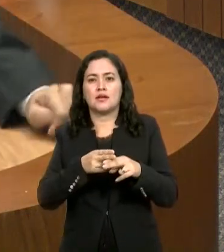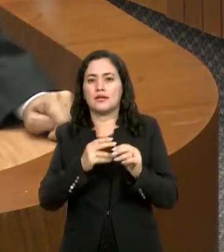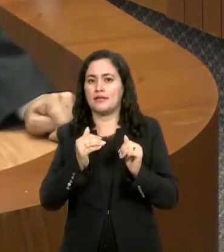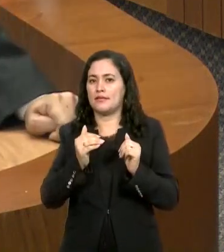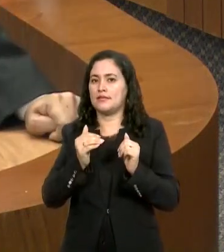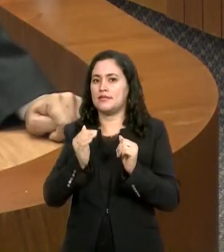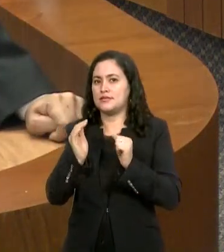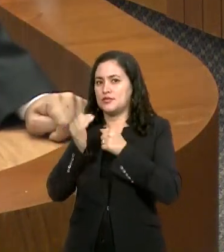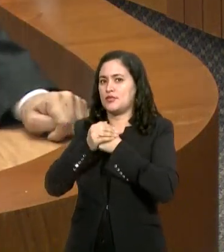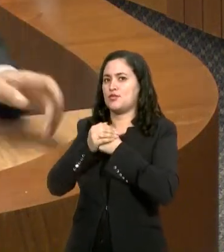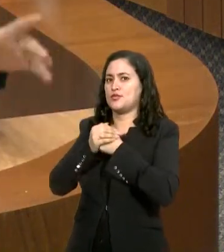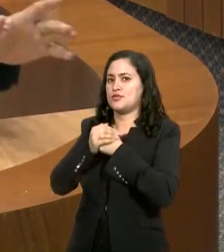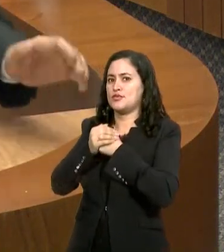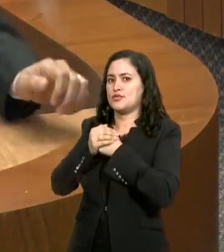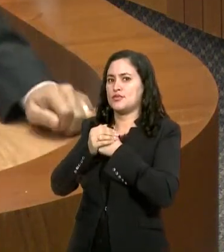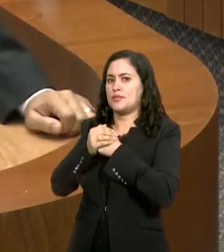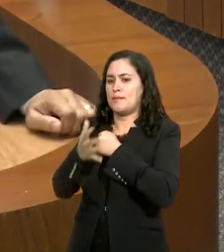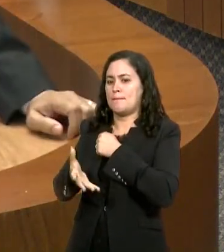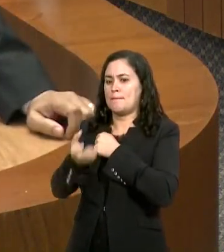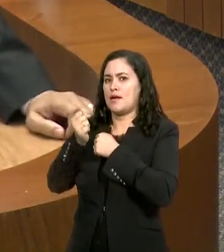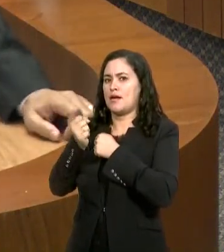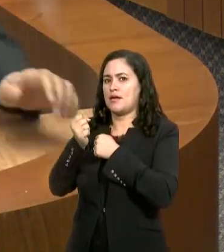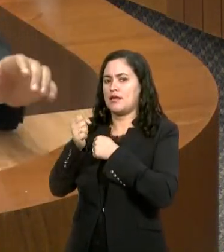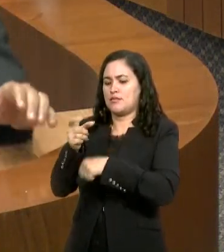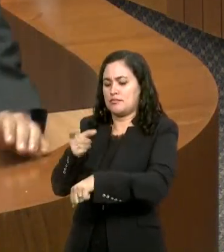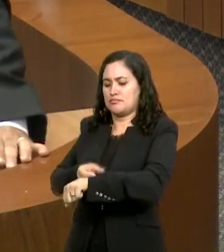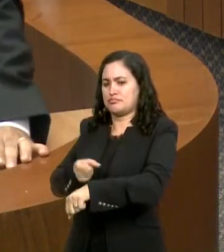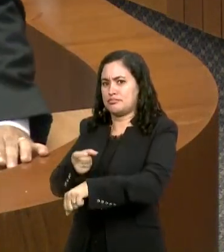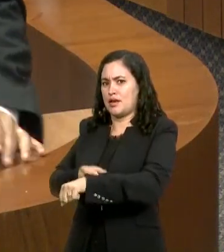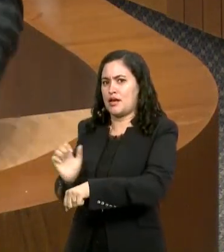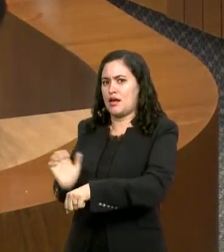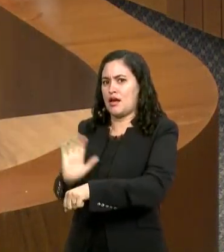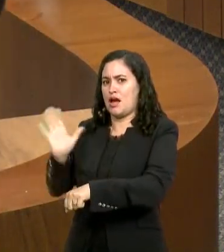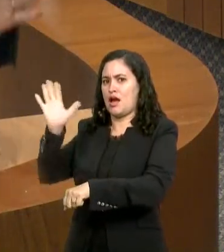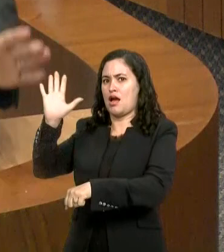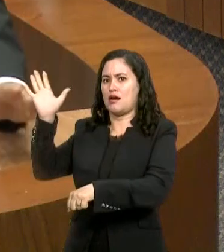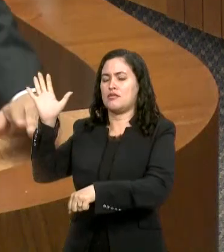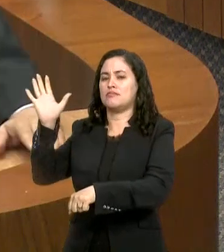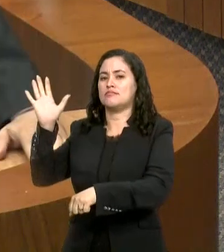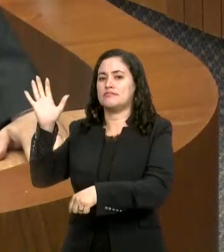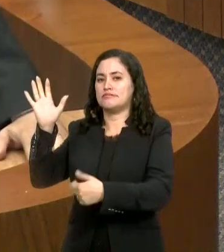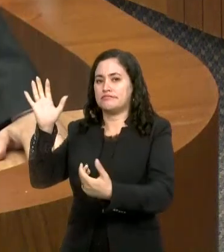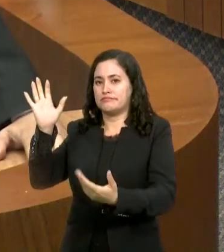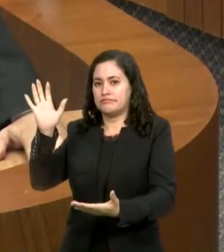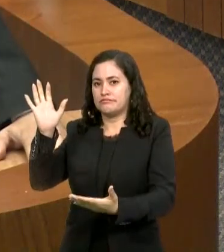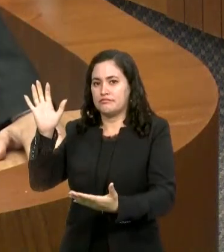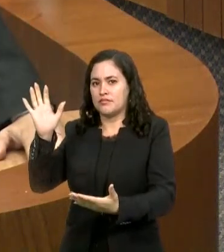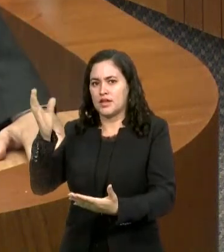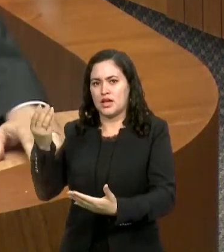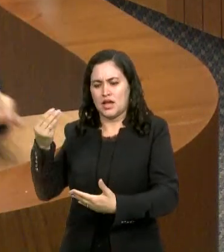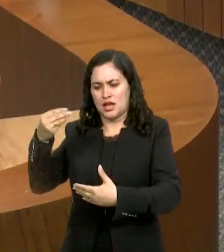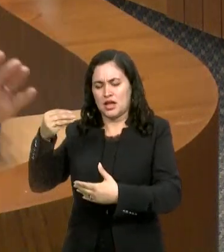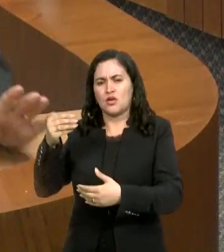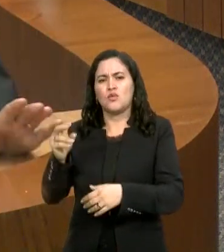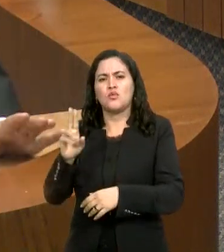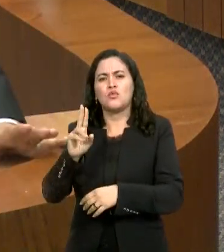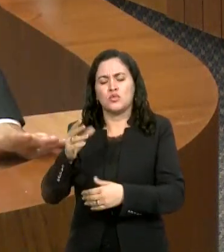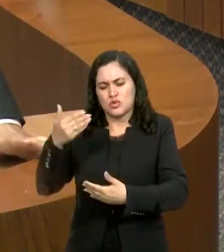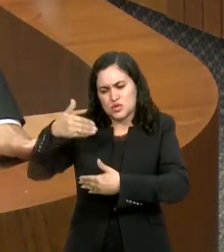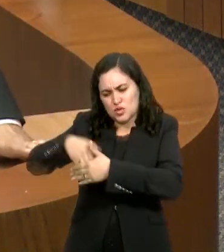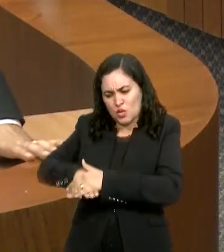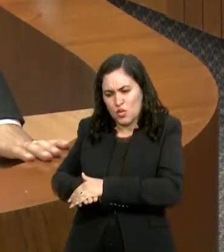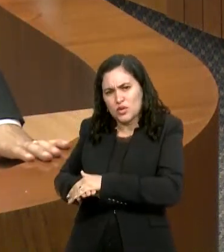por qual razão, pegando joia. Sabe lá por qual motivo? Entrando com joia escondida em bolsa? Acabou